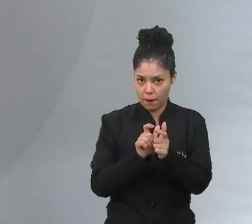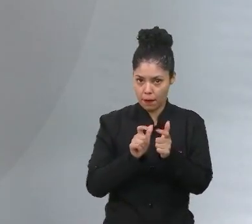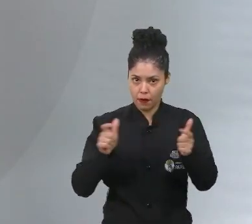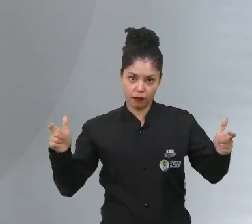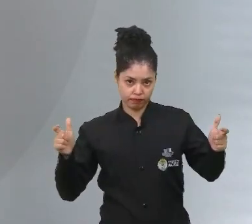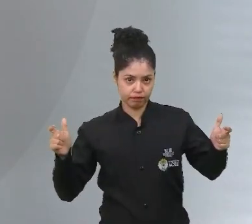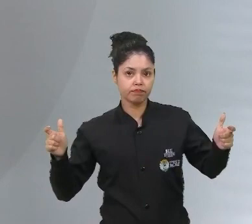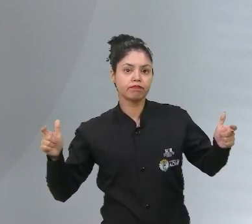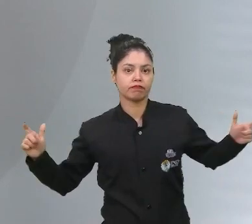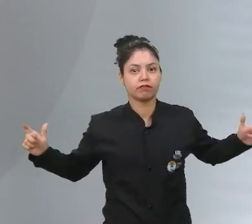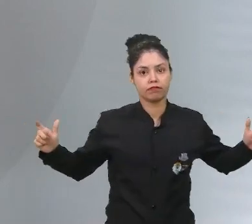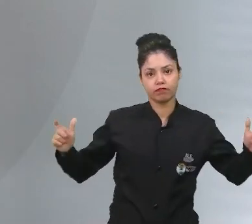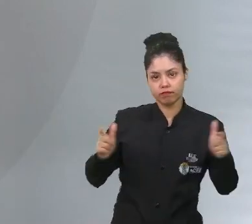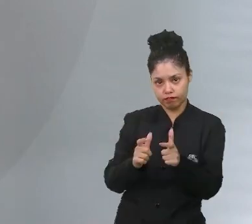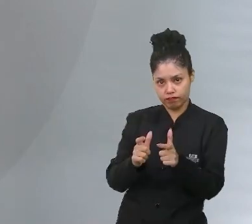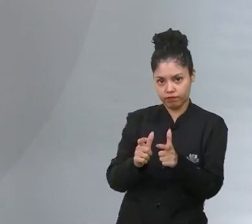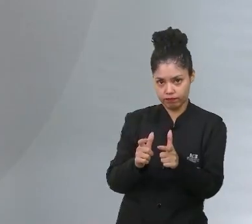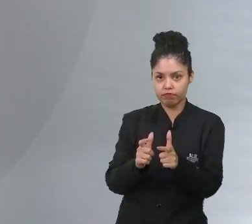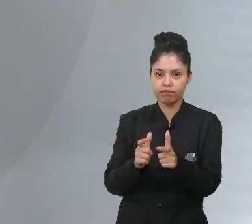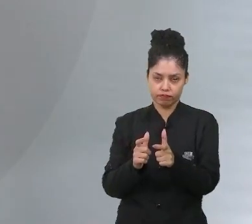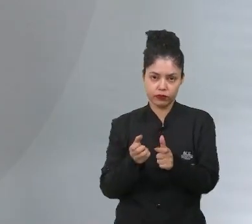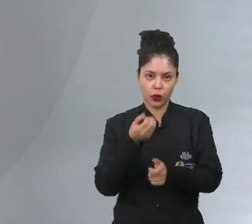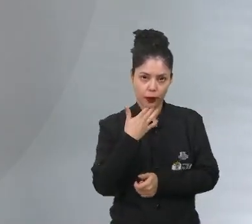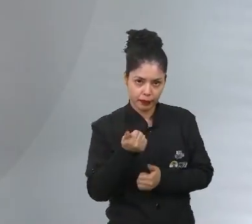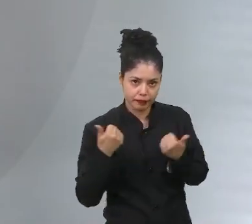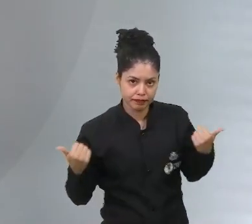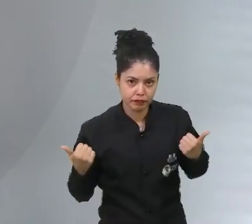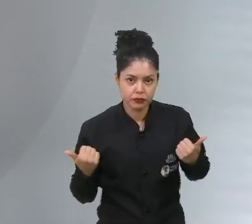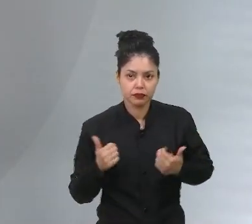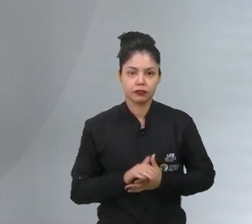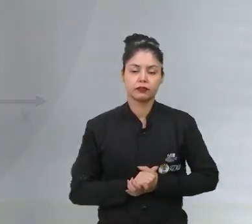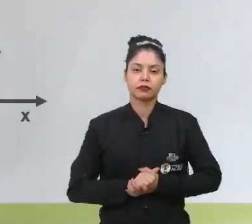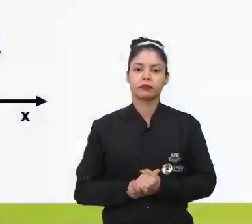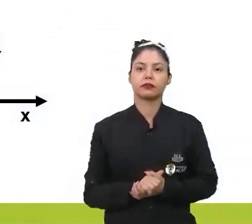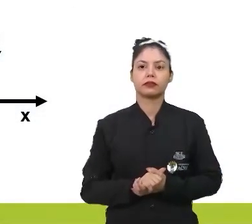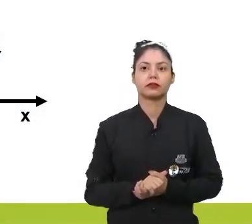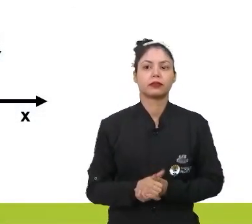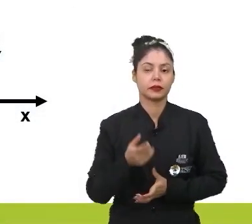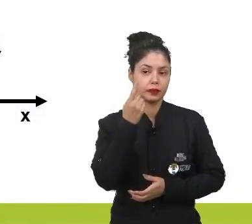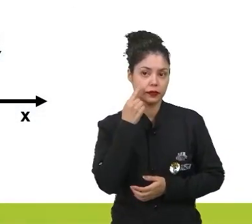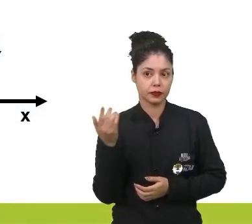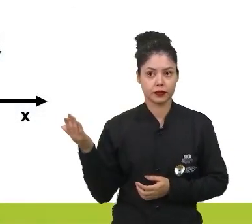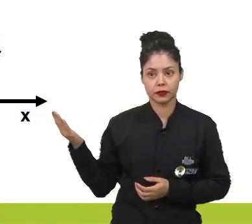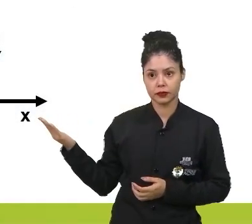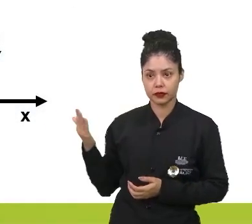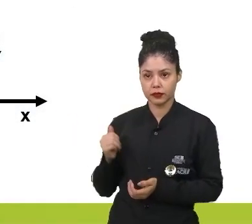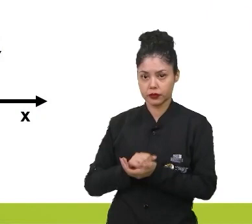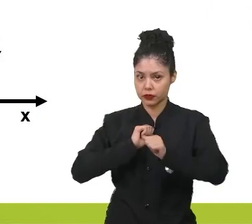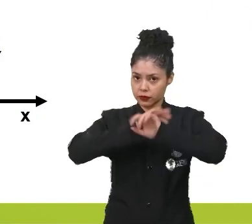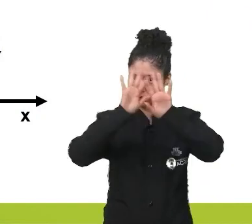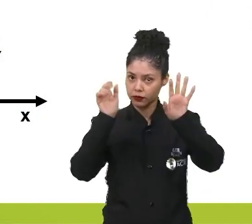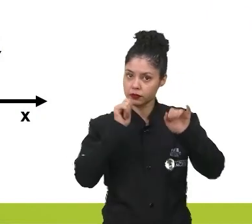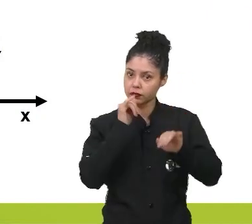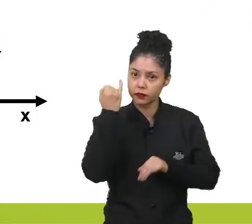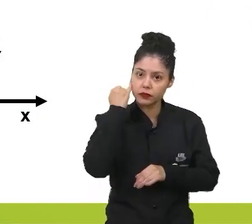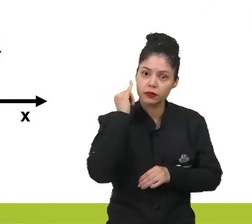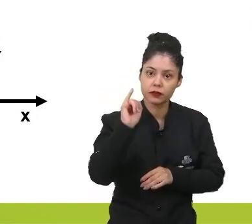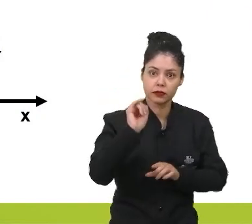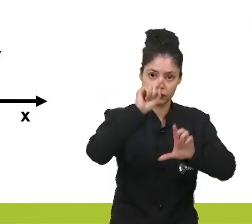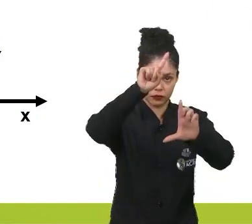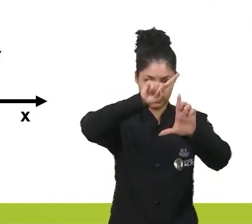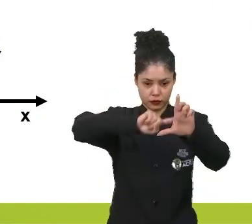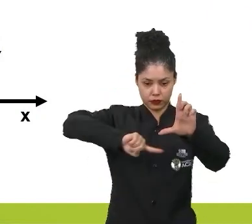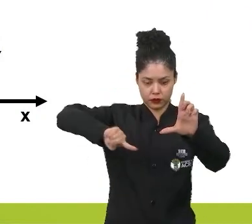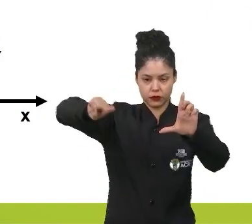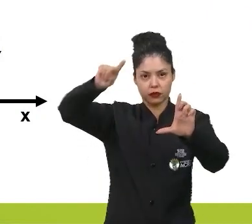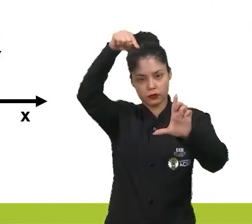mínimo, decrescente, máximo, tá bom? Então, vamos lá. Olhando para o nosso gráfico aqui, a gente vê claramente a ideia do vértice da parábola. Aqui, ó,